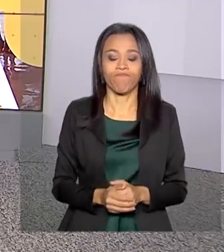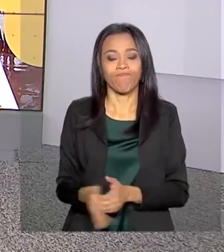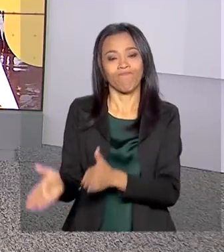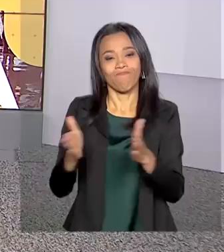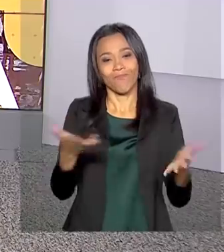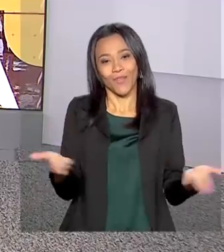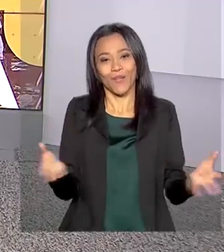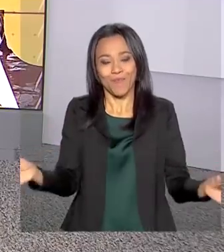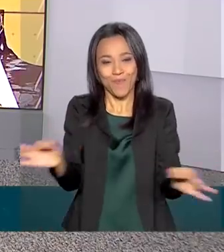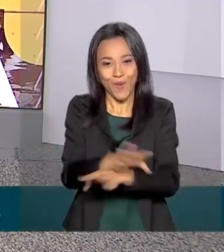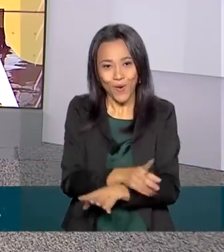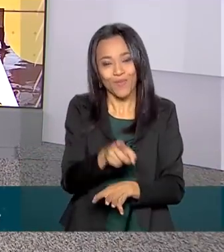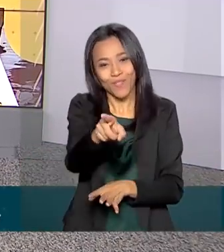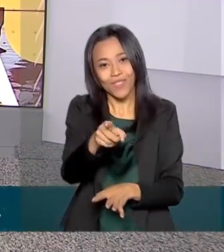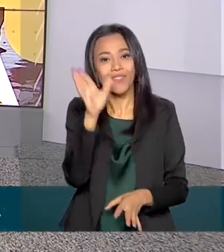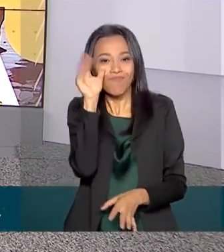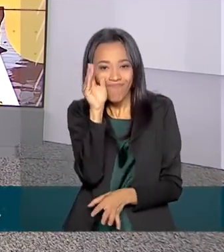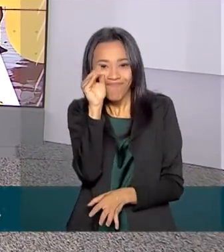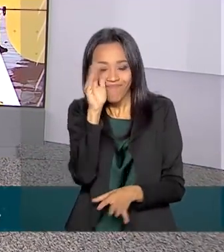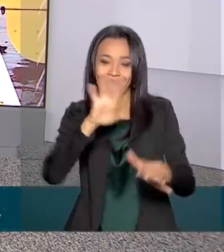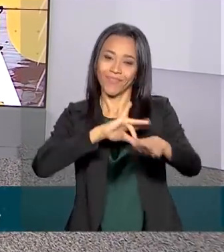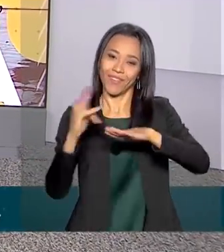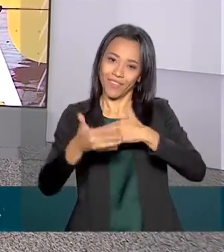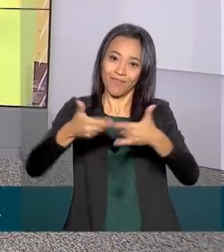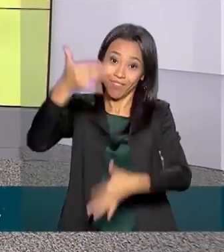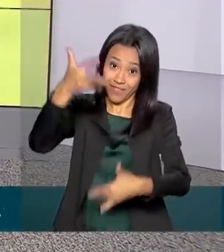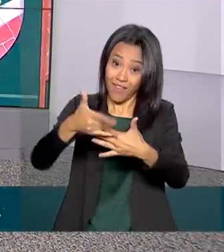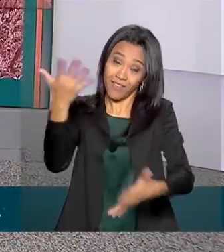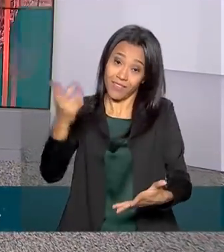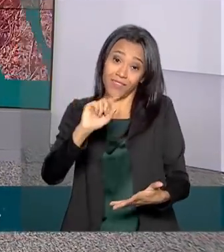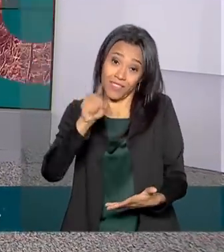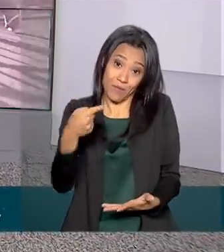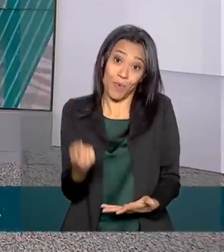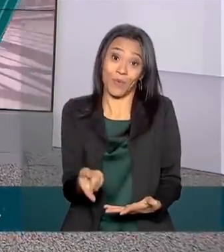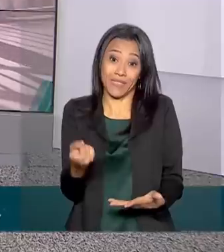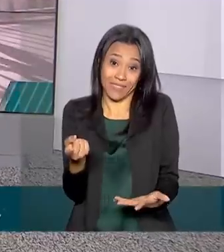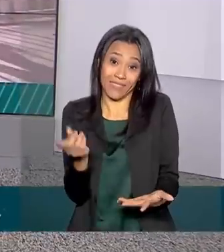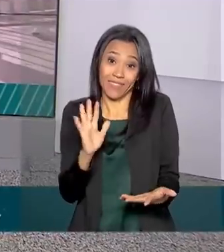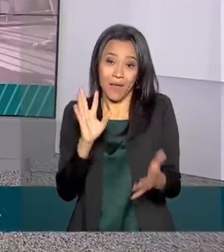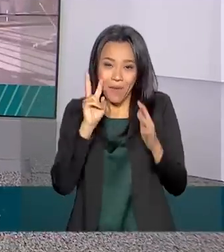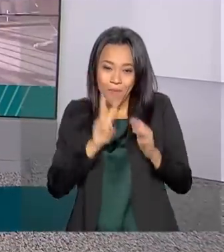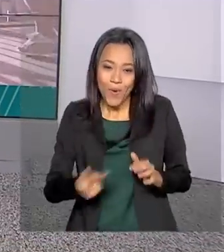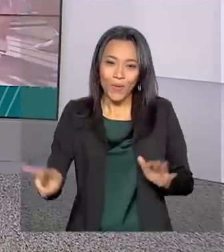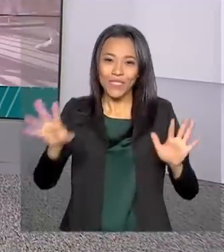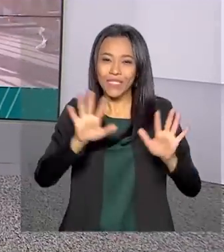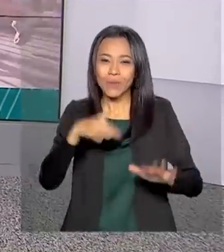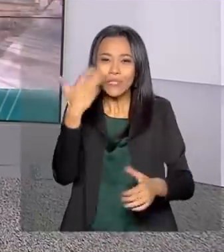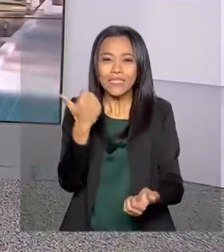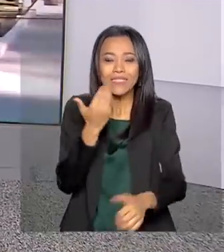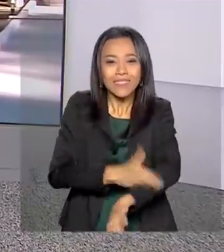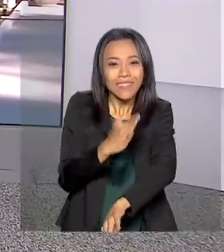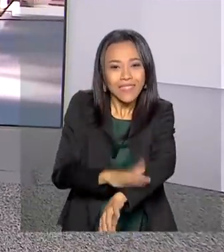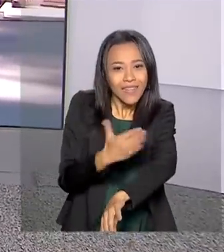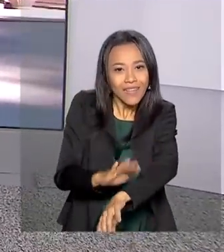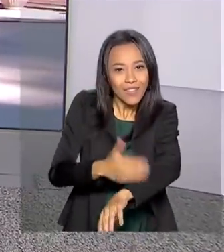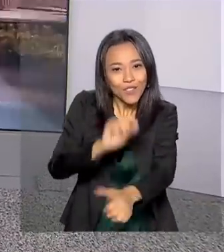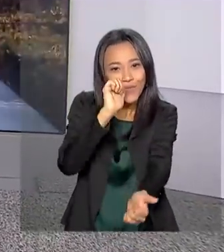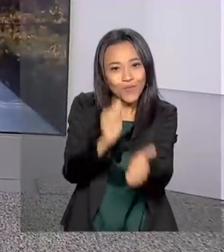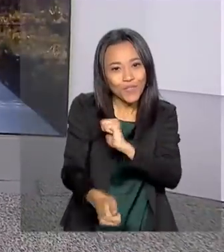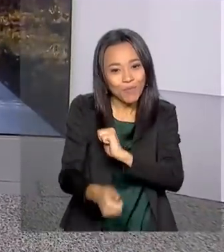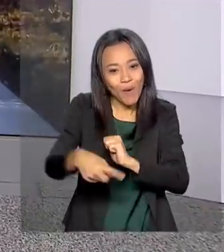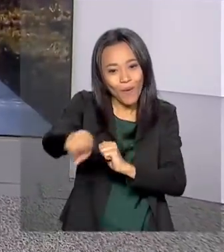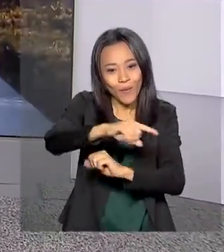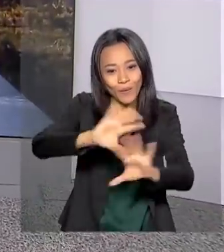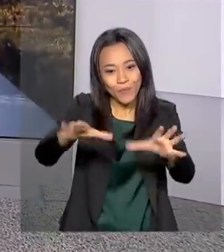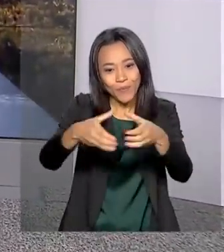brasil ia terminar aqui nos acompanhe também pelas nossas redes sociais ea gente se despede com imagens do treino da seleção brasileira de futebol que